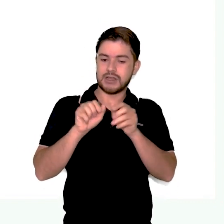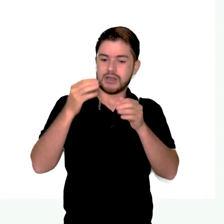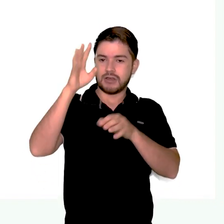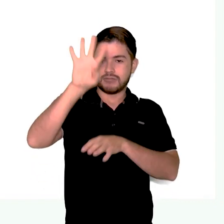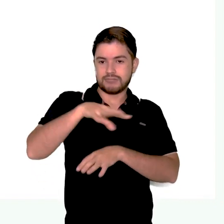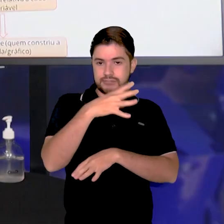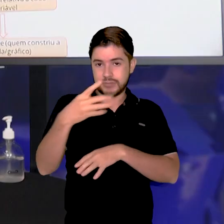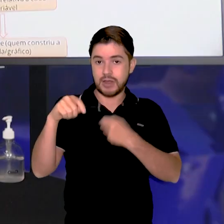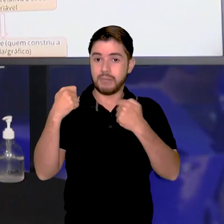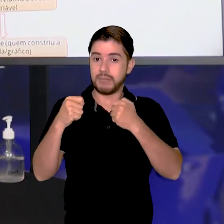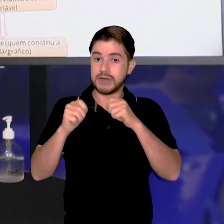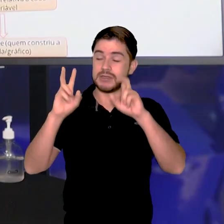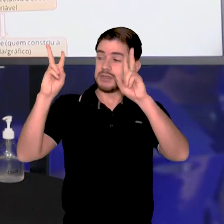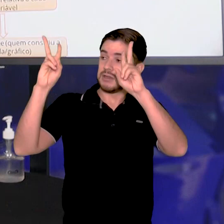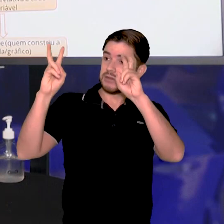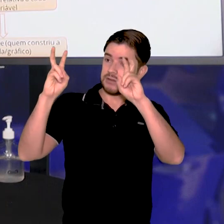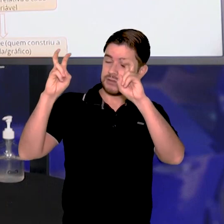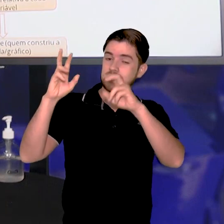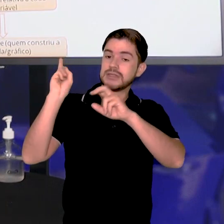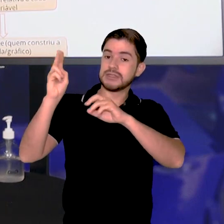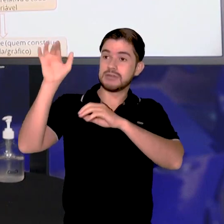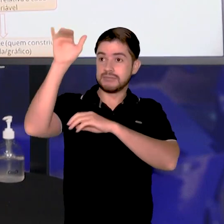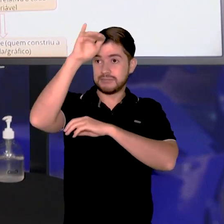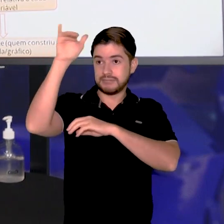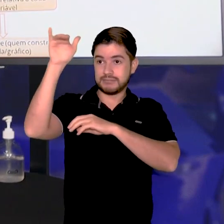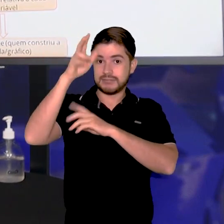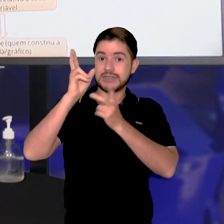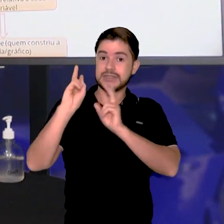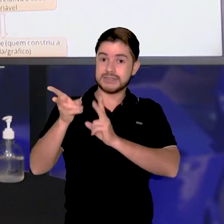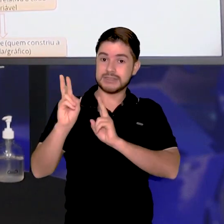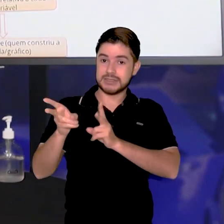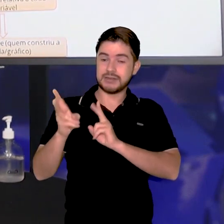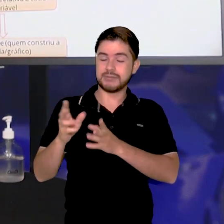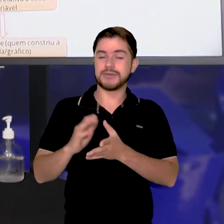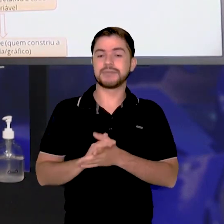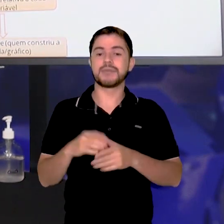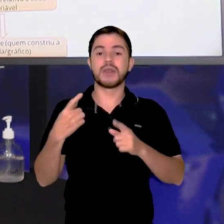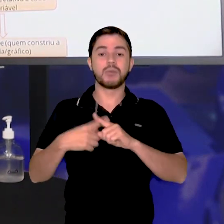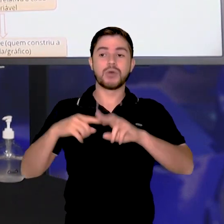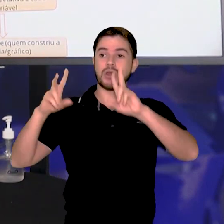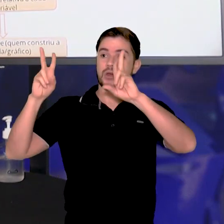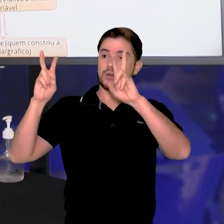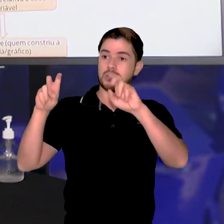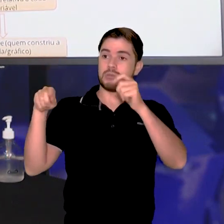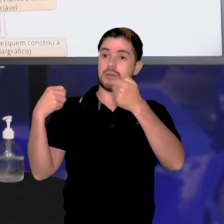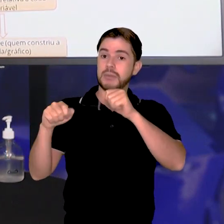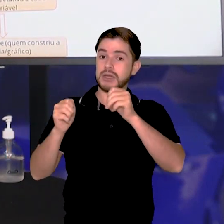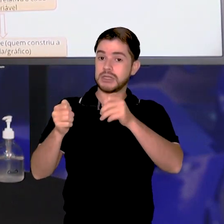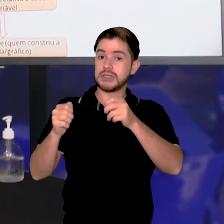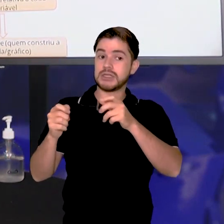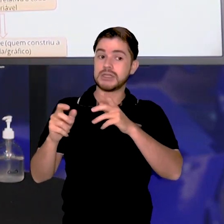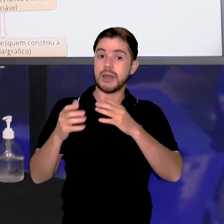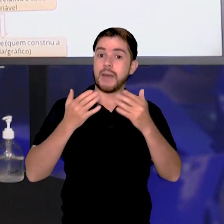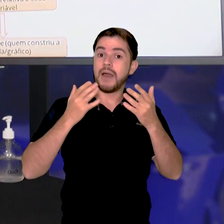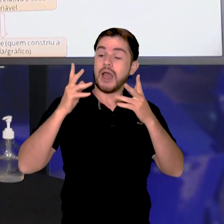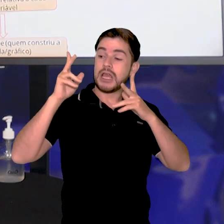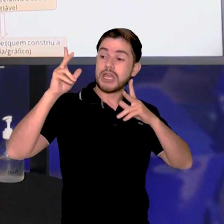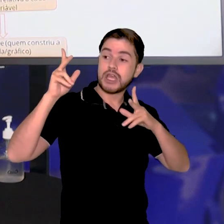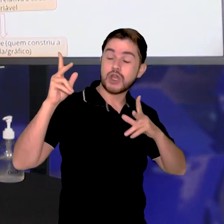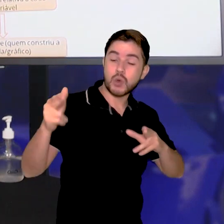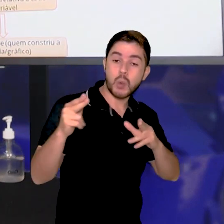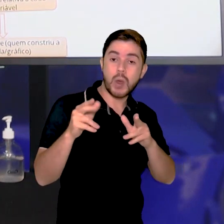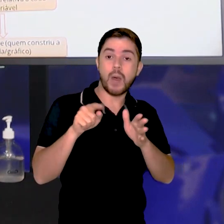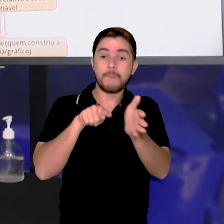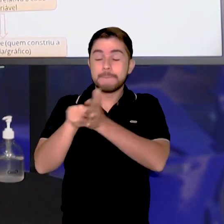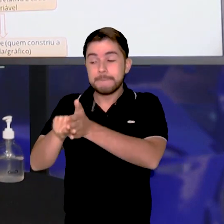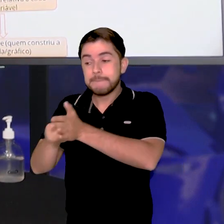o título desse gráfico, sempre na parte de cima. E lembre que o título tem que remeter ao seu objeto de pesquisa, tá certo? O que é que você está